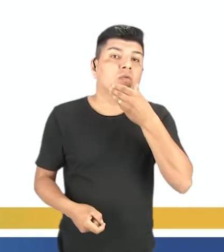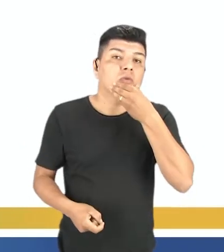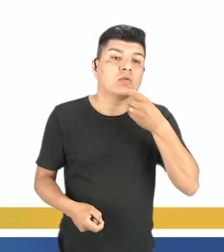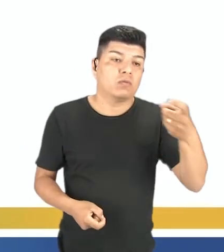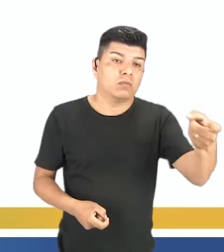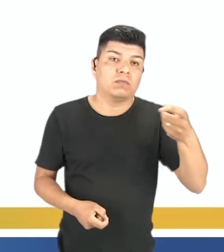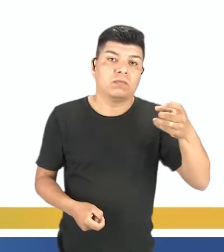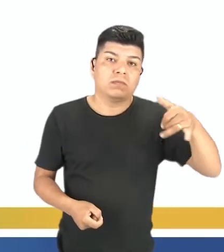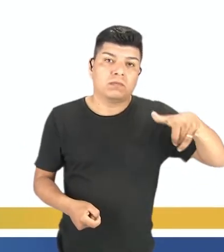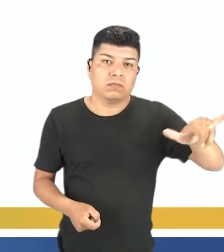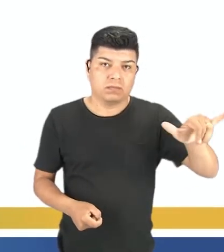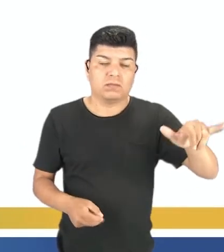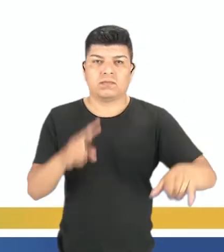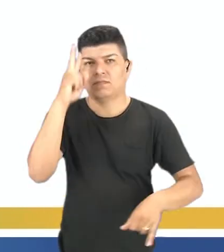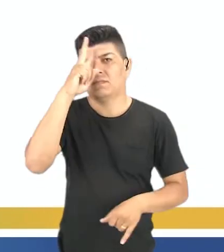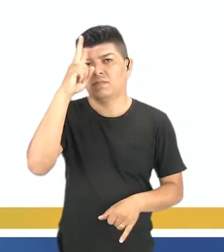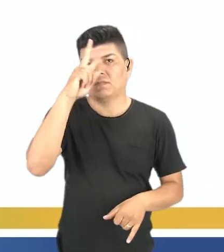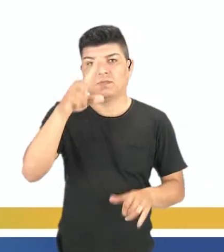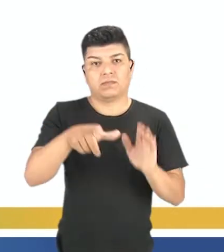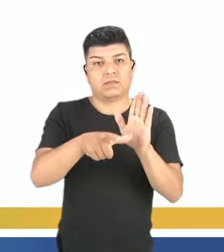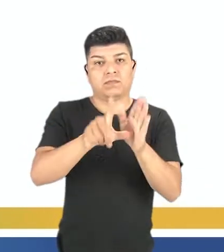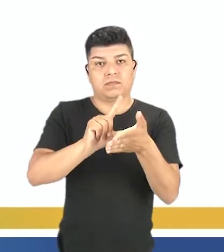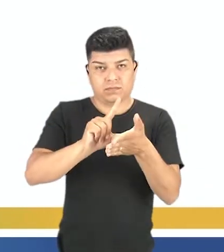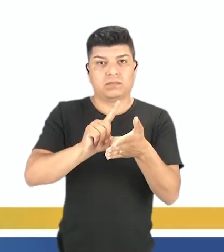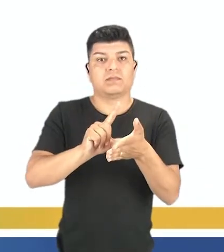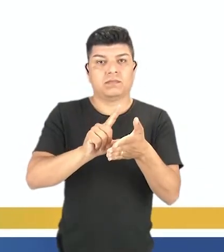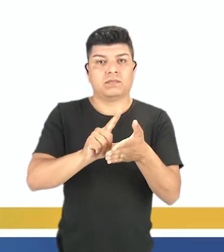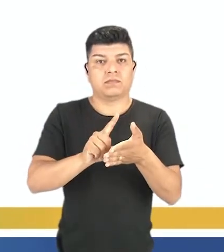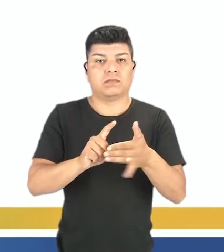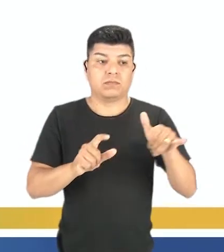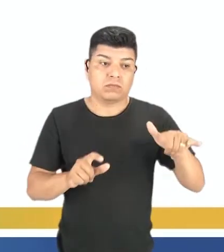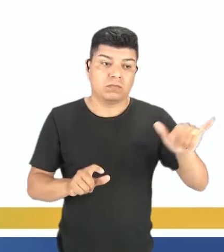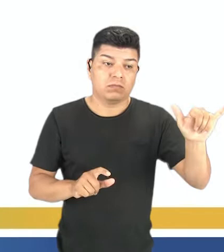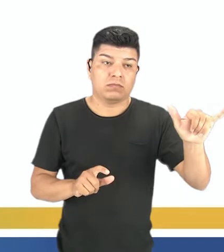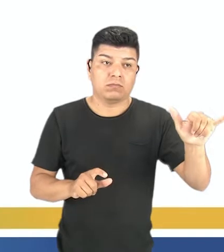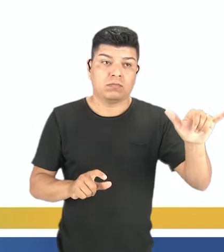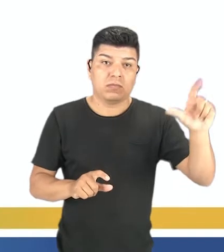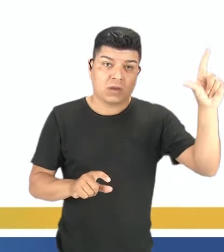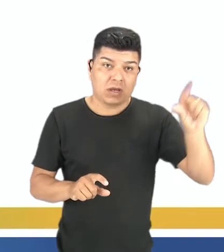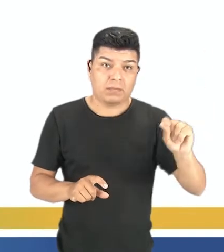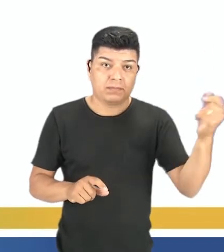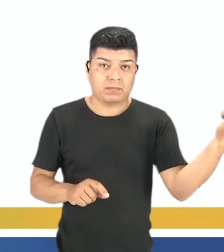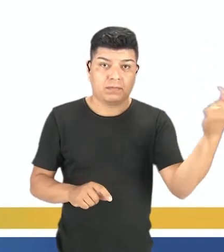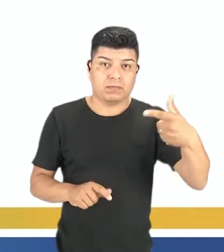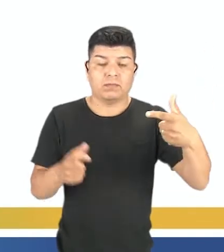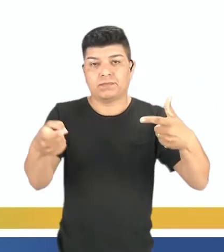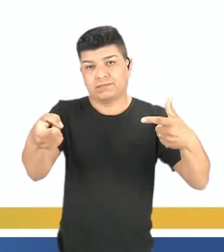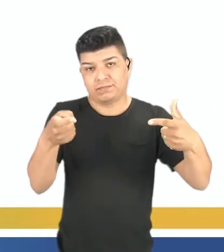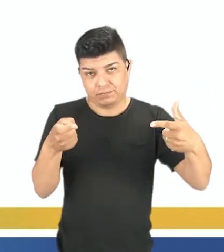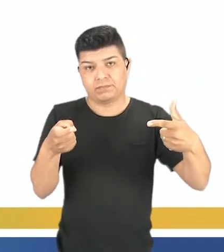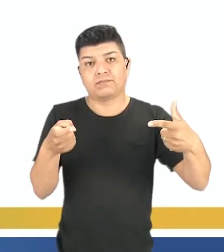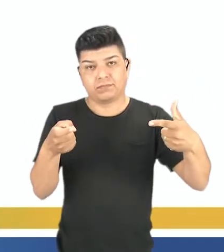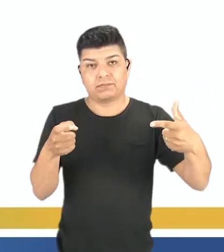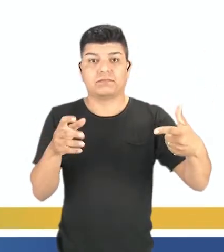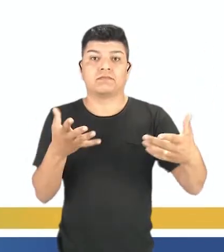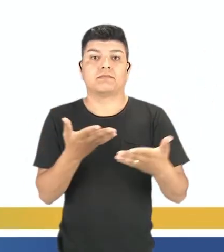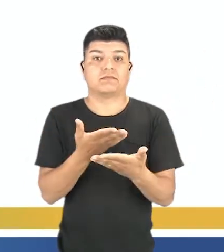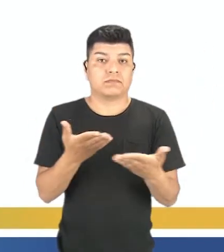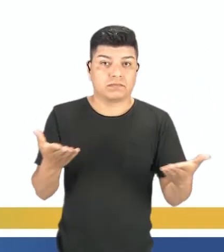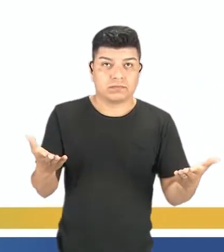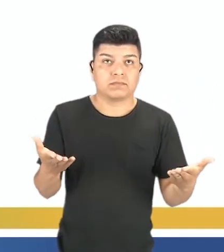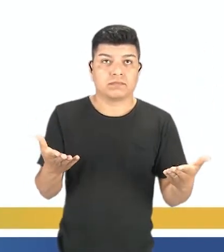homem XY. Lembre-se que eu falei anteriormente que o Y é menor que o X, né? Então a gente tem essa